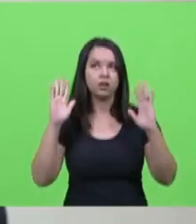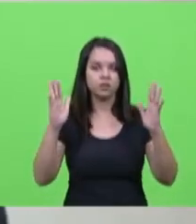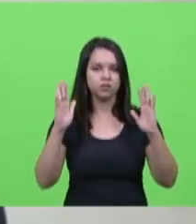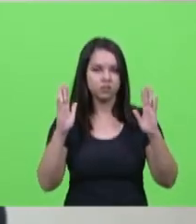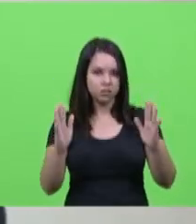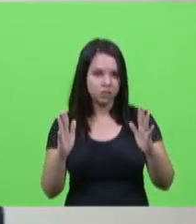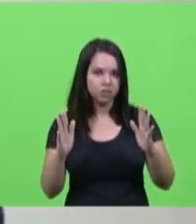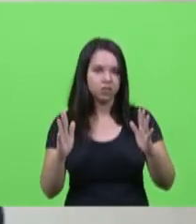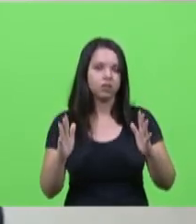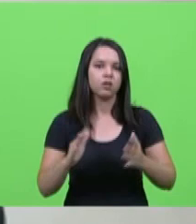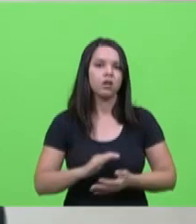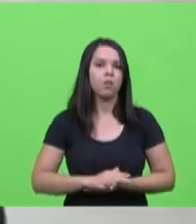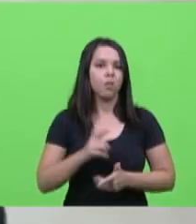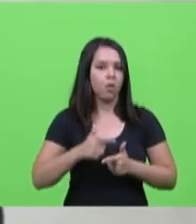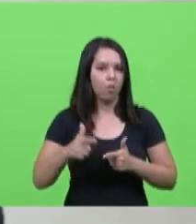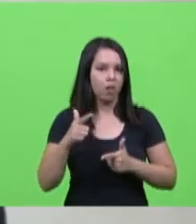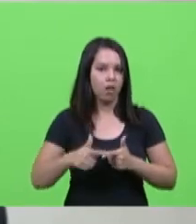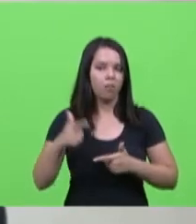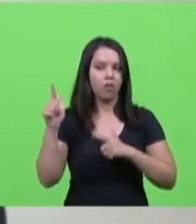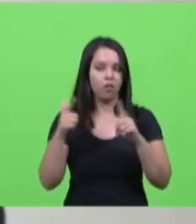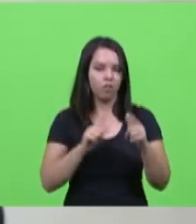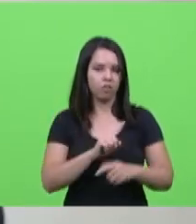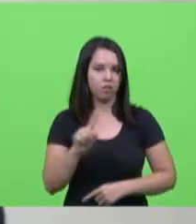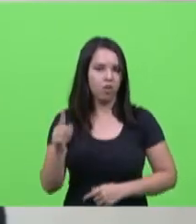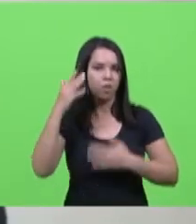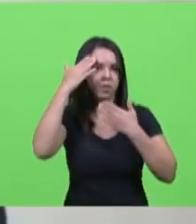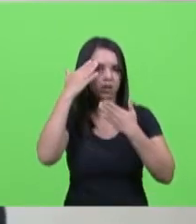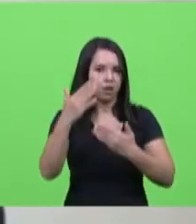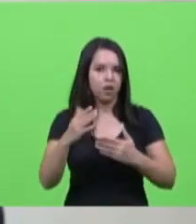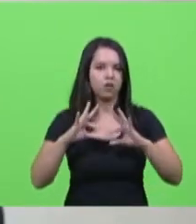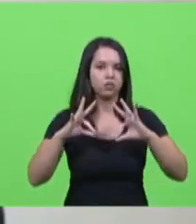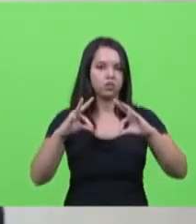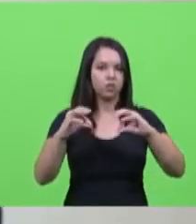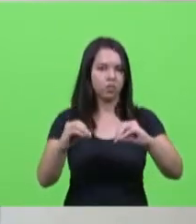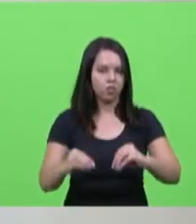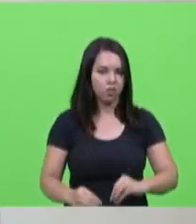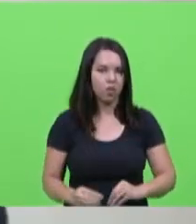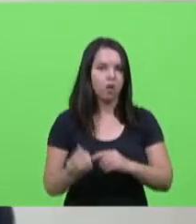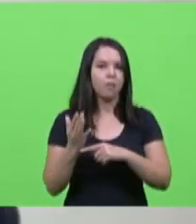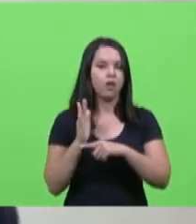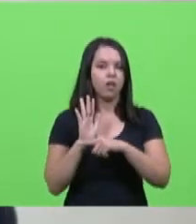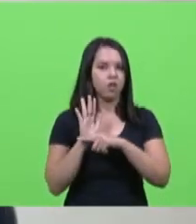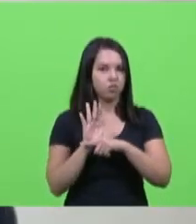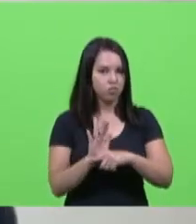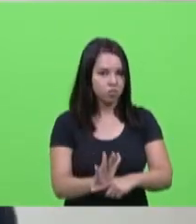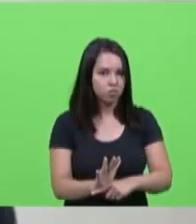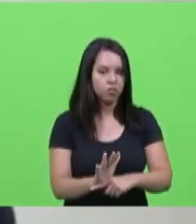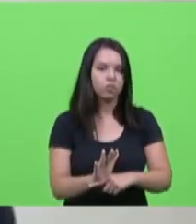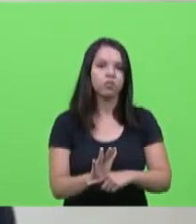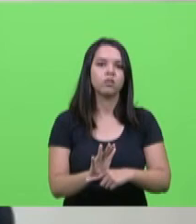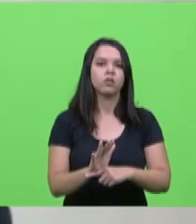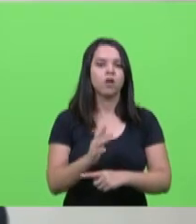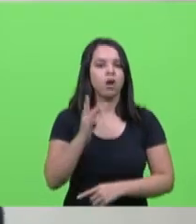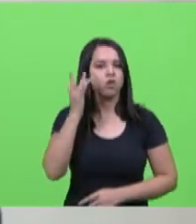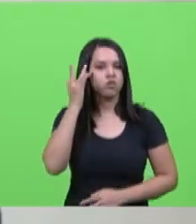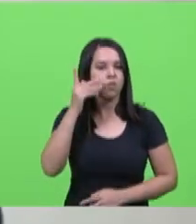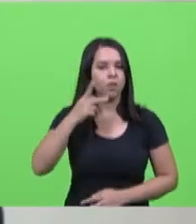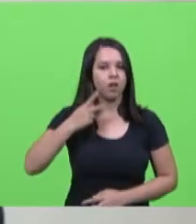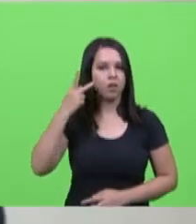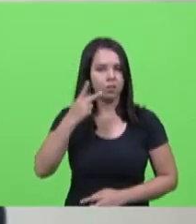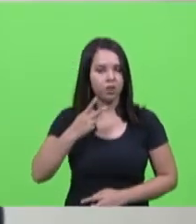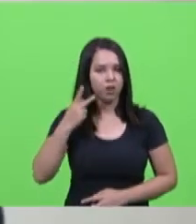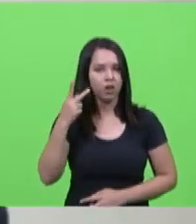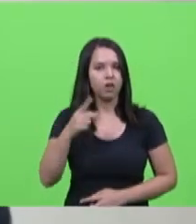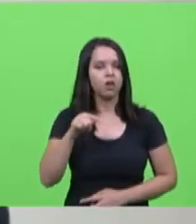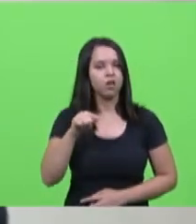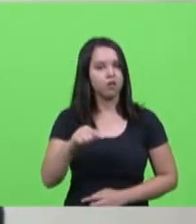sem maiores problemas. Muito obrigado a todos pela missão, pela colaboração. Acho que o parlamento tem se comportado à